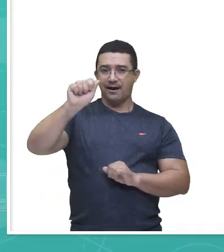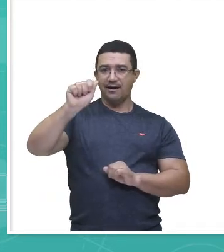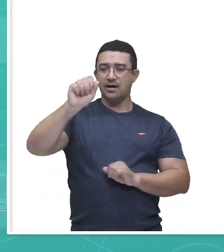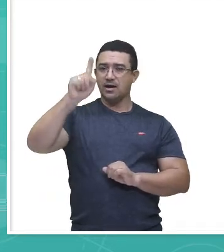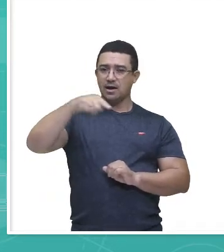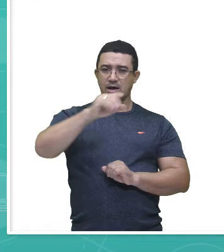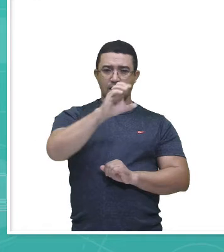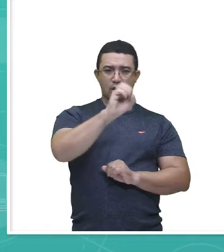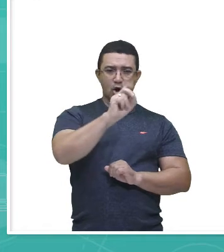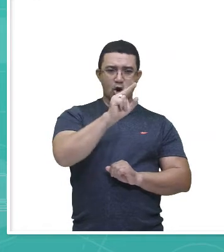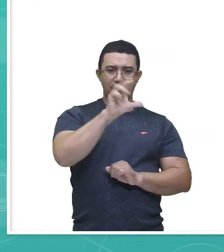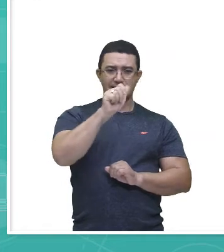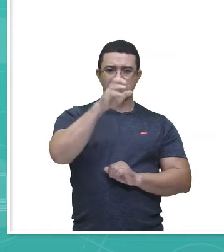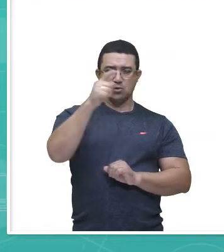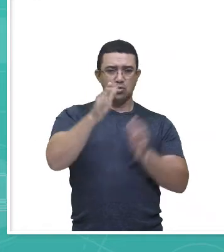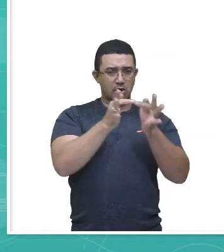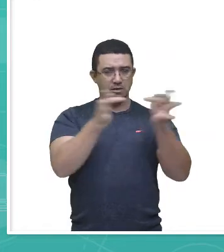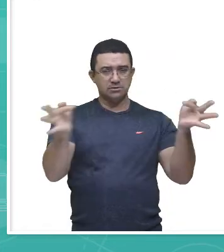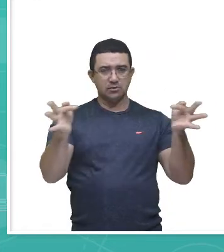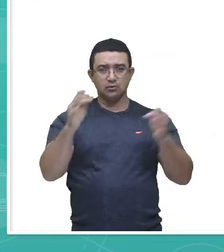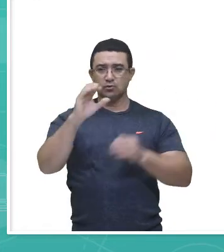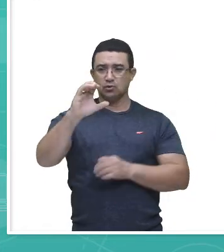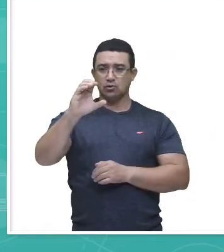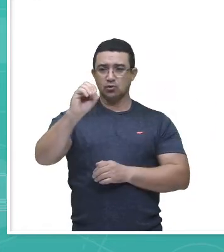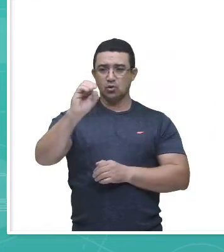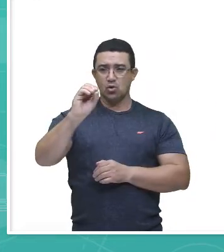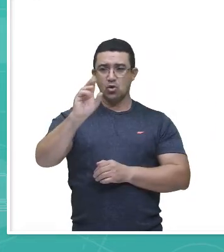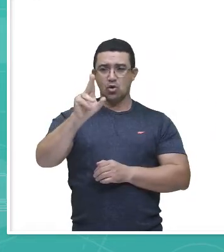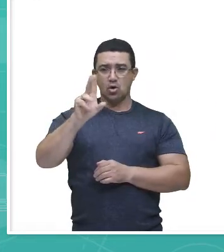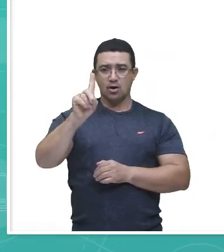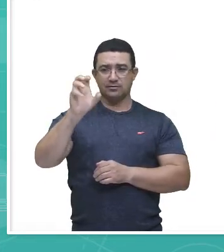oração coordenada,